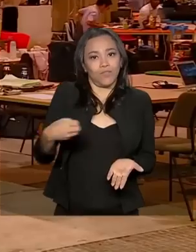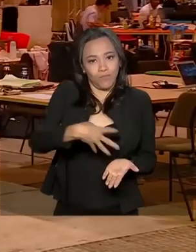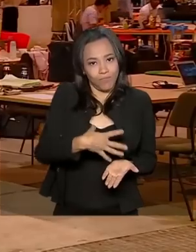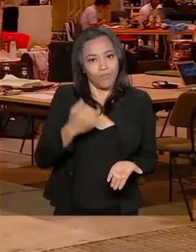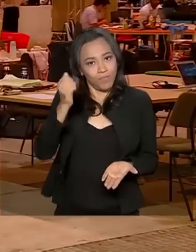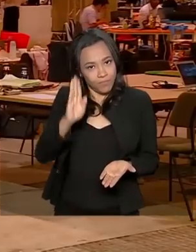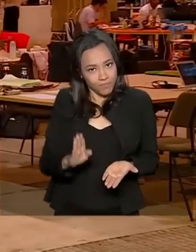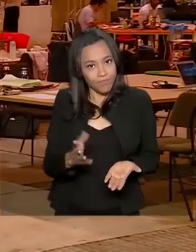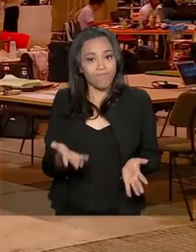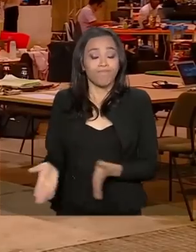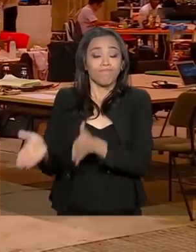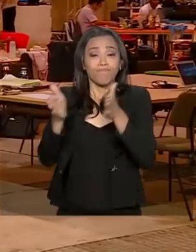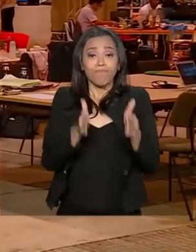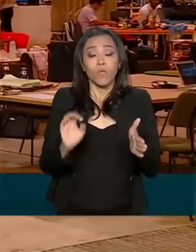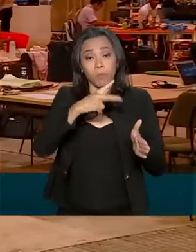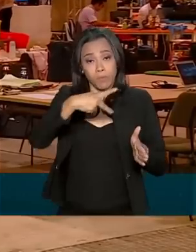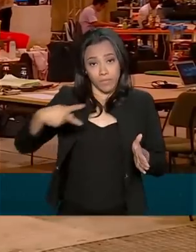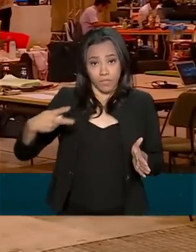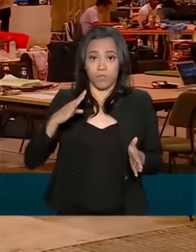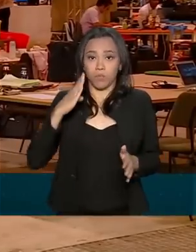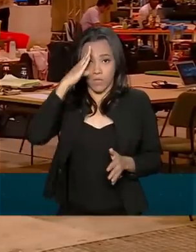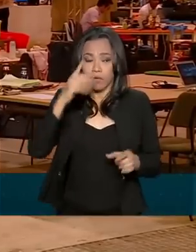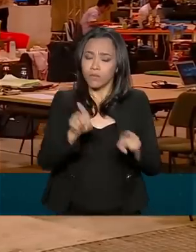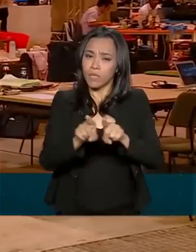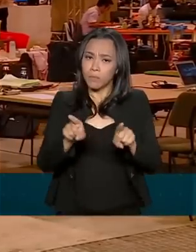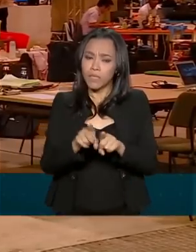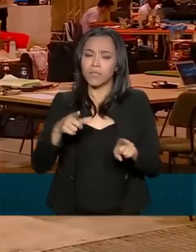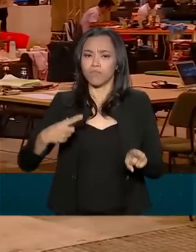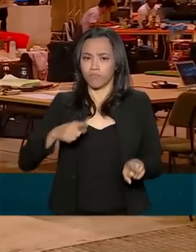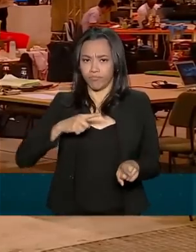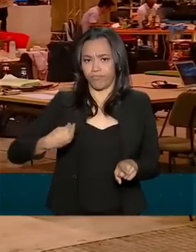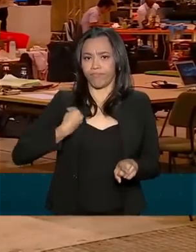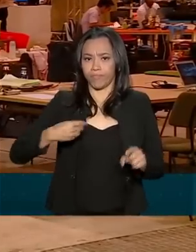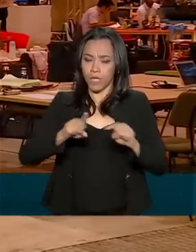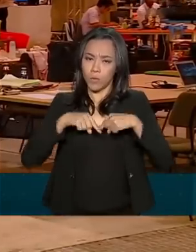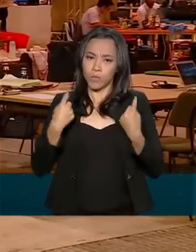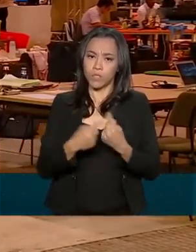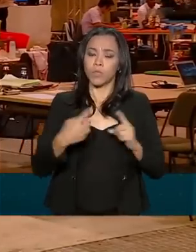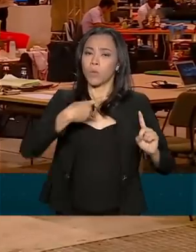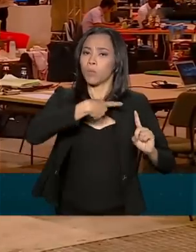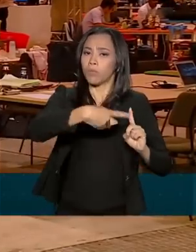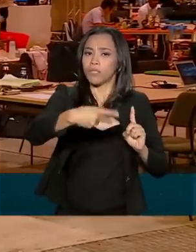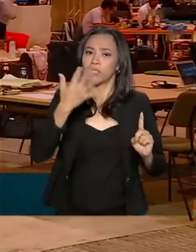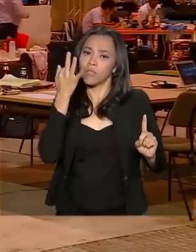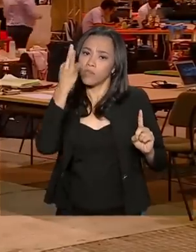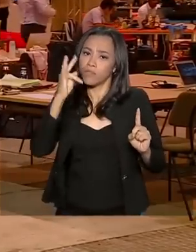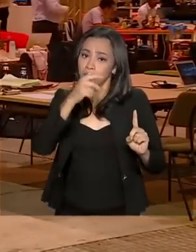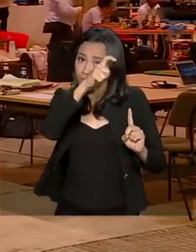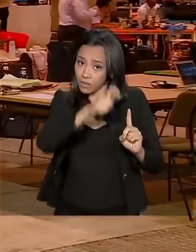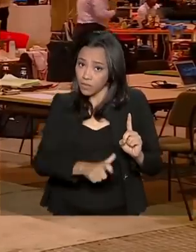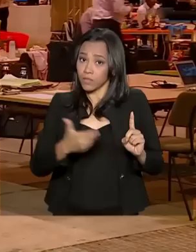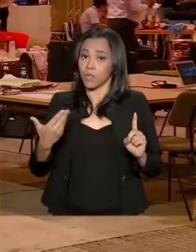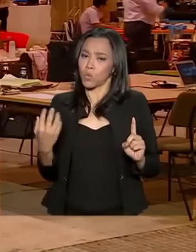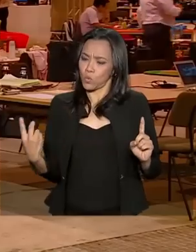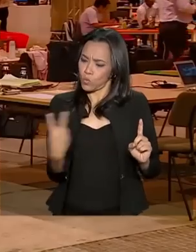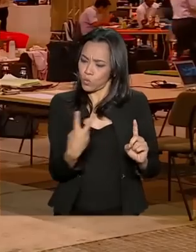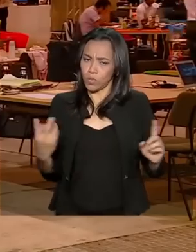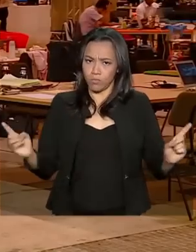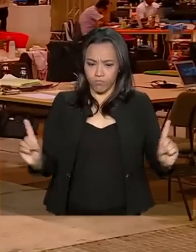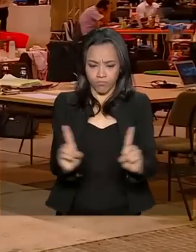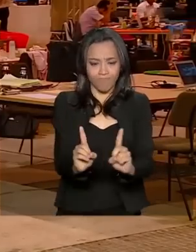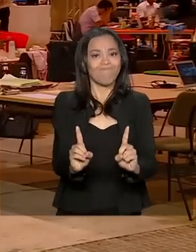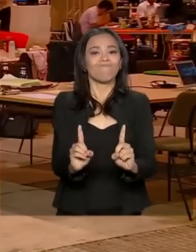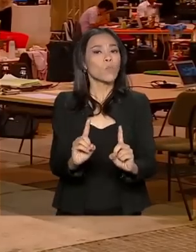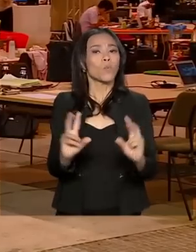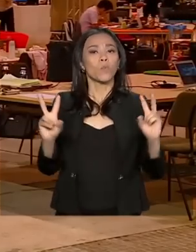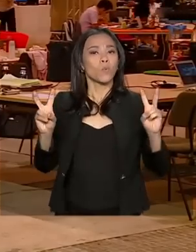O presidente Jair Bolsonaro também se reuniu com o presidente francês Emmanuel Macron. Os dois trataram sobre